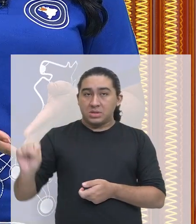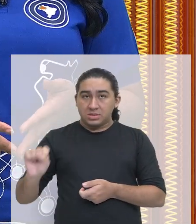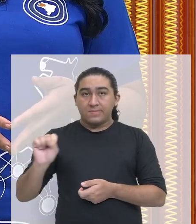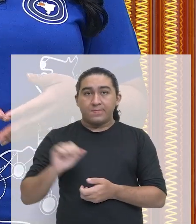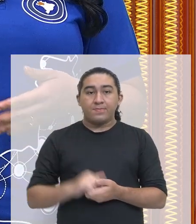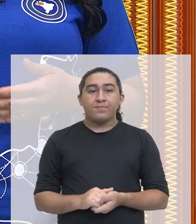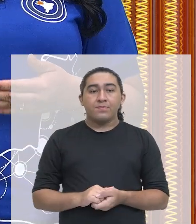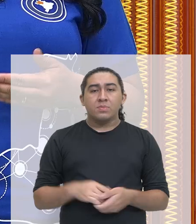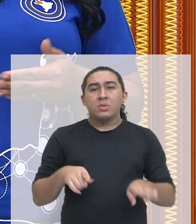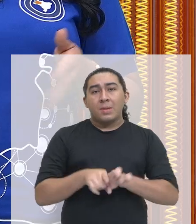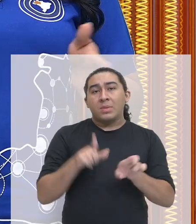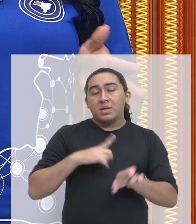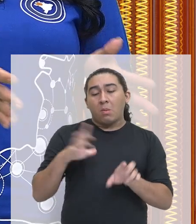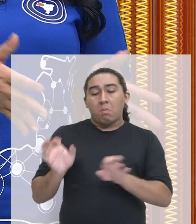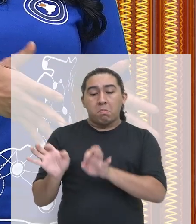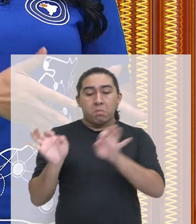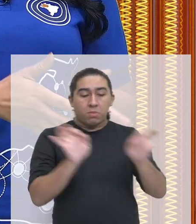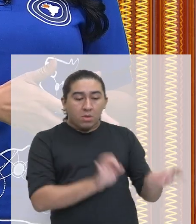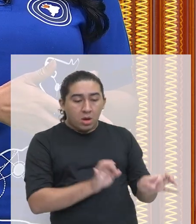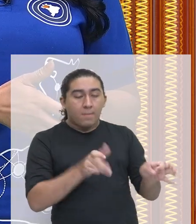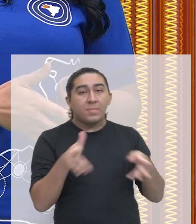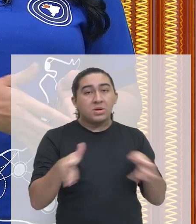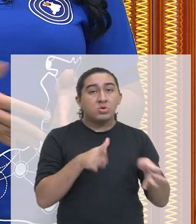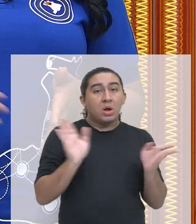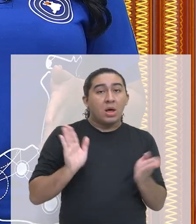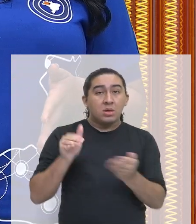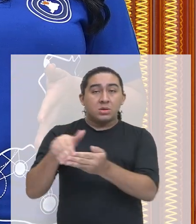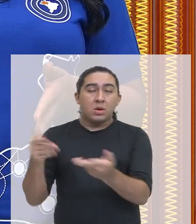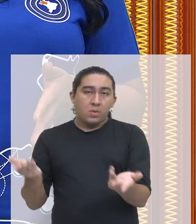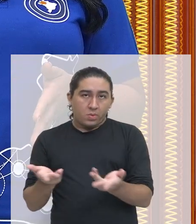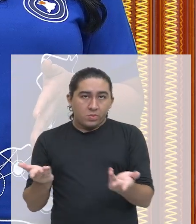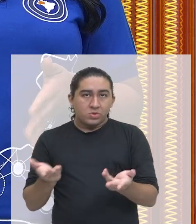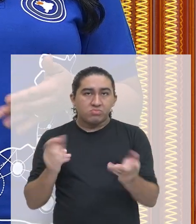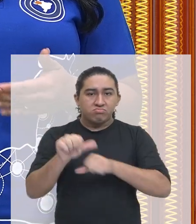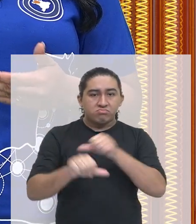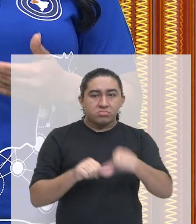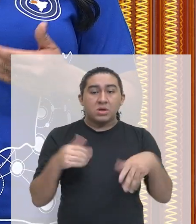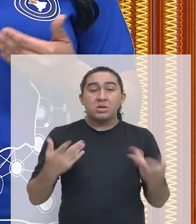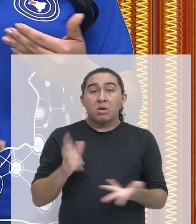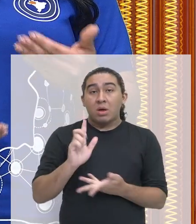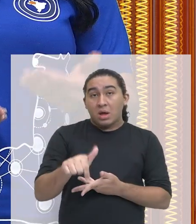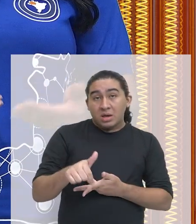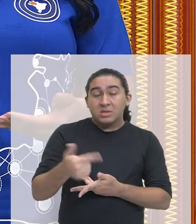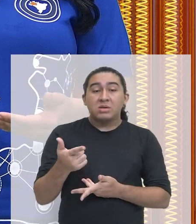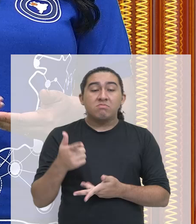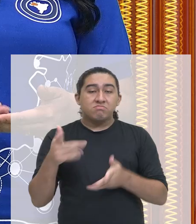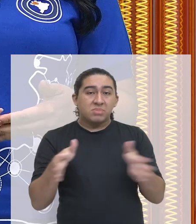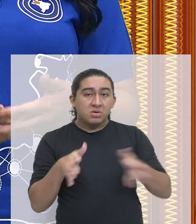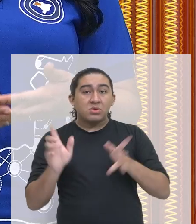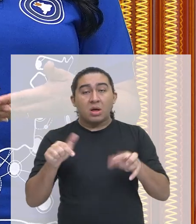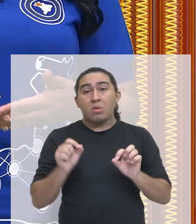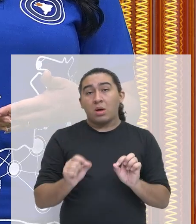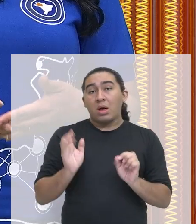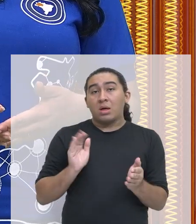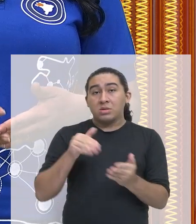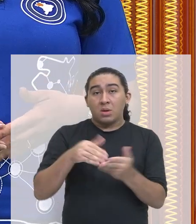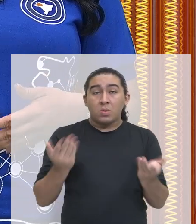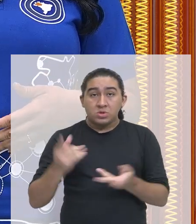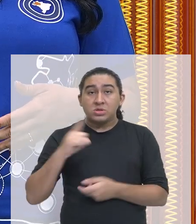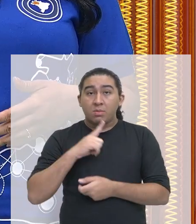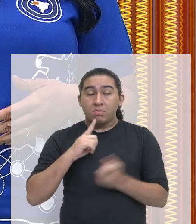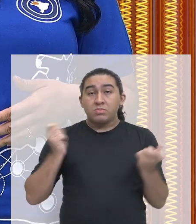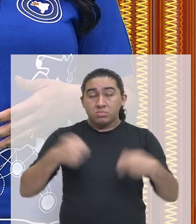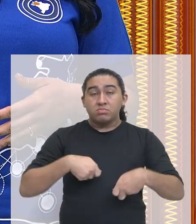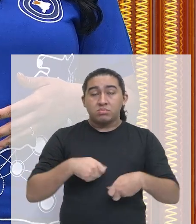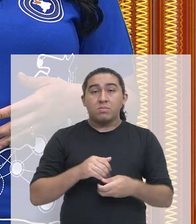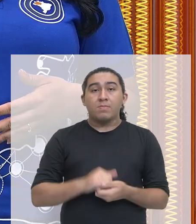é a Rússia, né? Estamos aí passando já do período da Guerra Fria para os tempos atuais. Então, essa corrida armamentista, ela ainda é